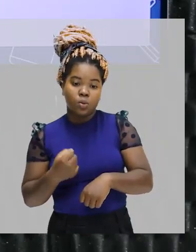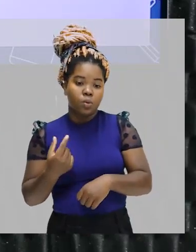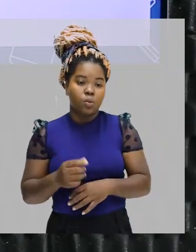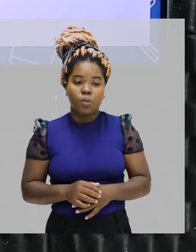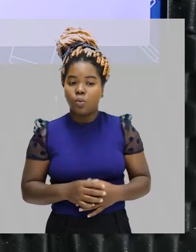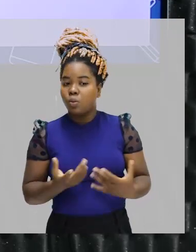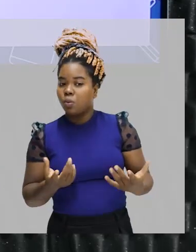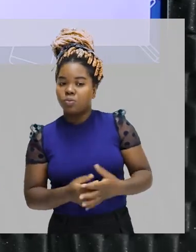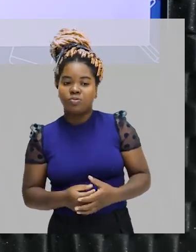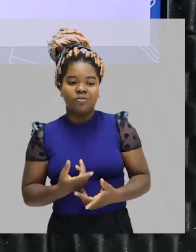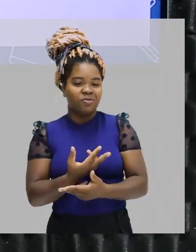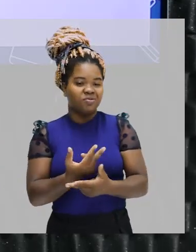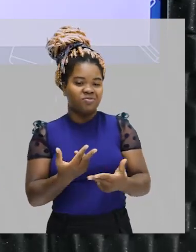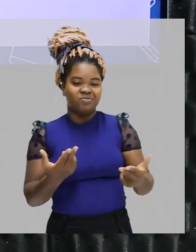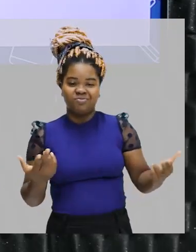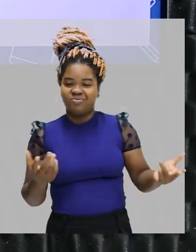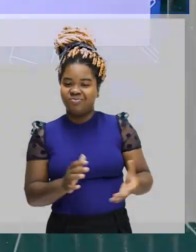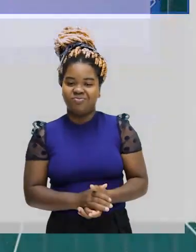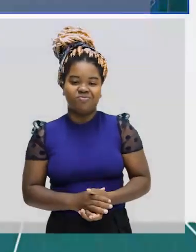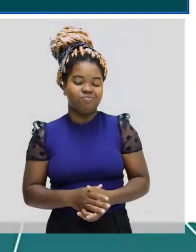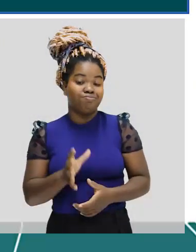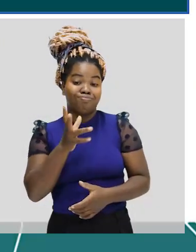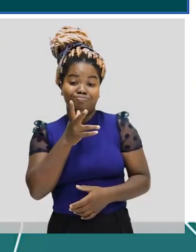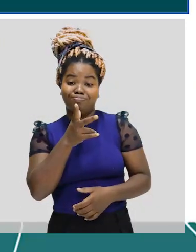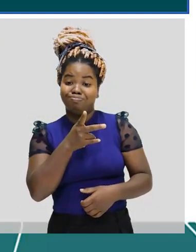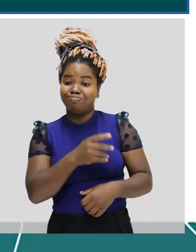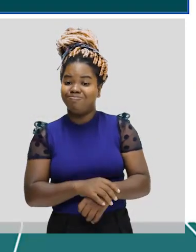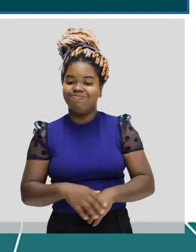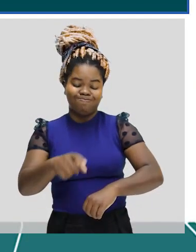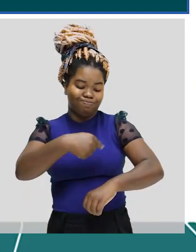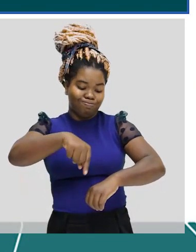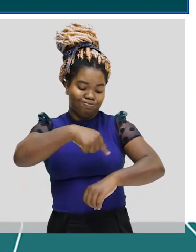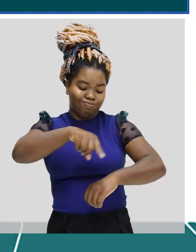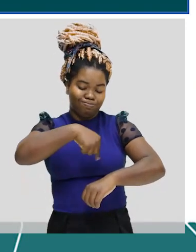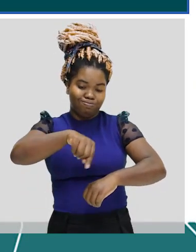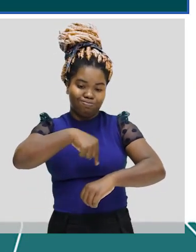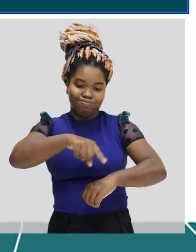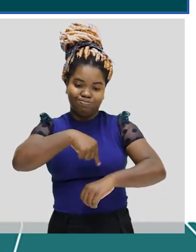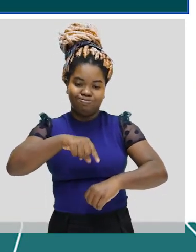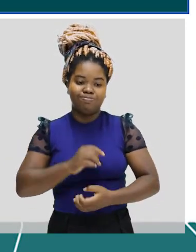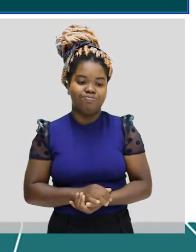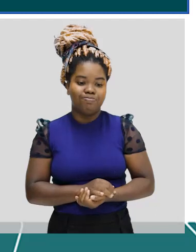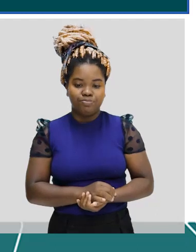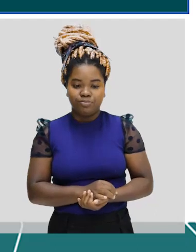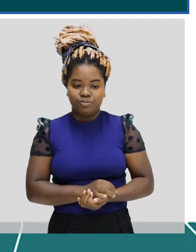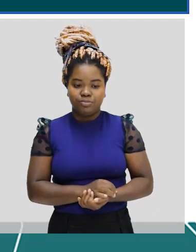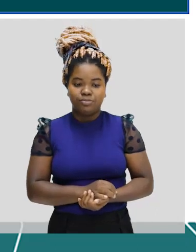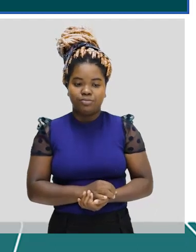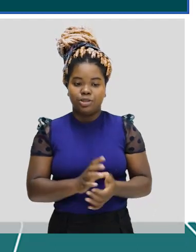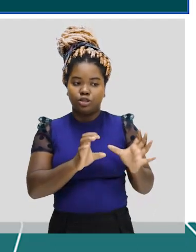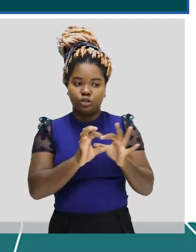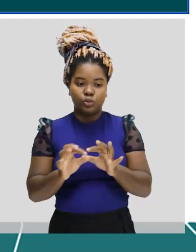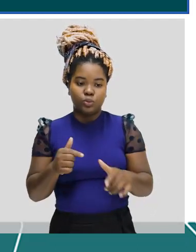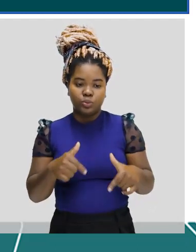tá? Então, job nós podemos utilizar nesse contexto de trabalho, tá? De algo que a pessoa